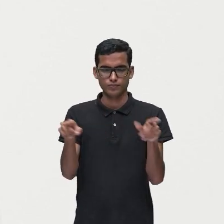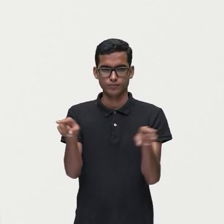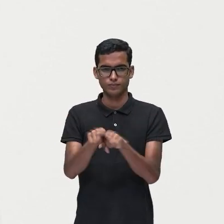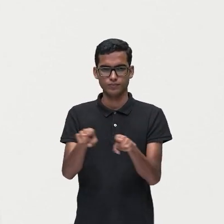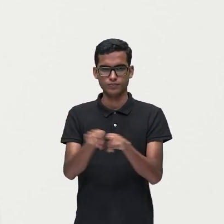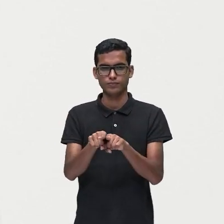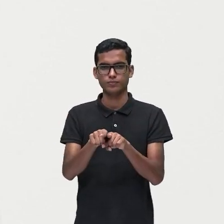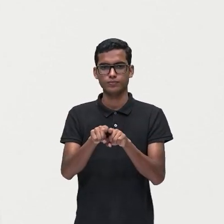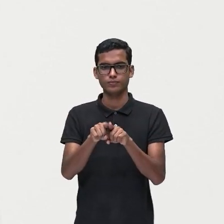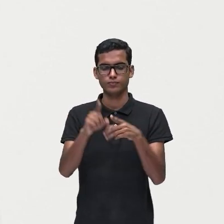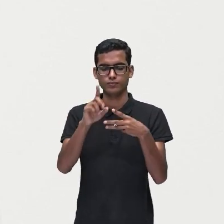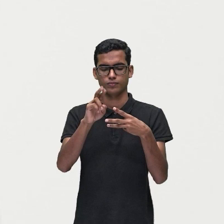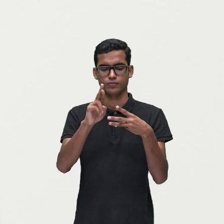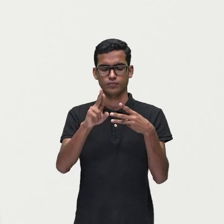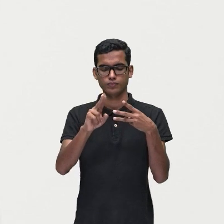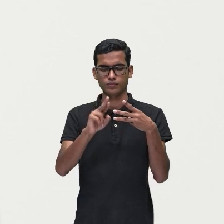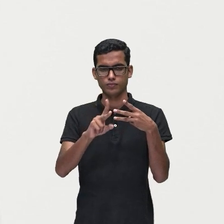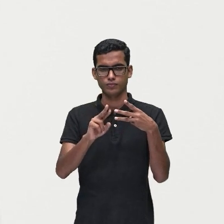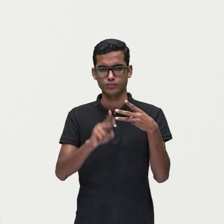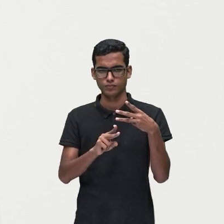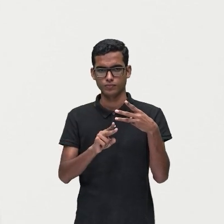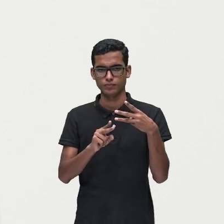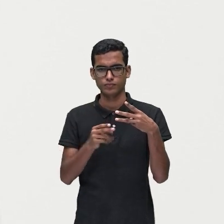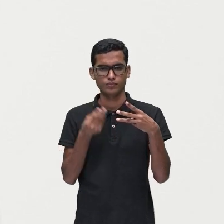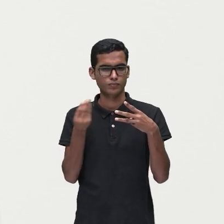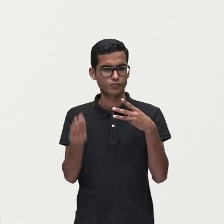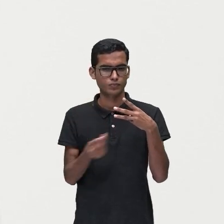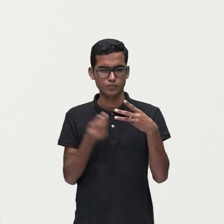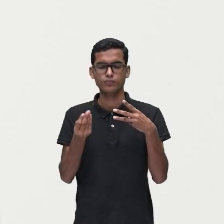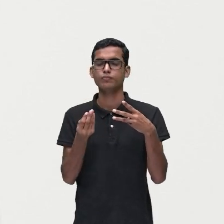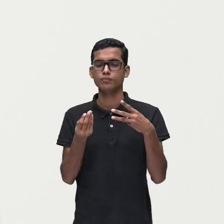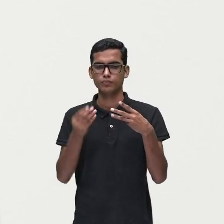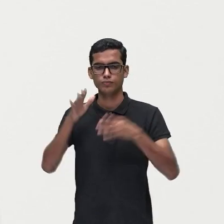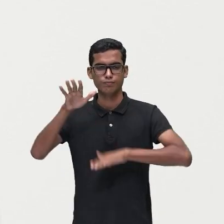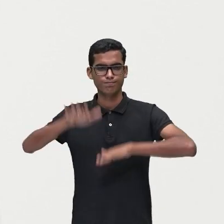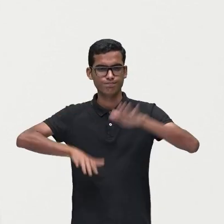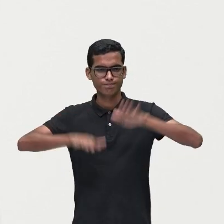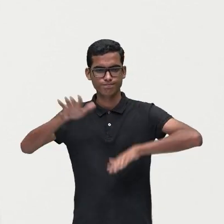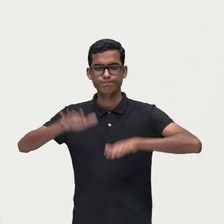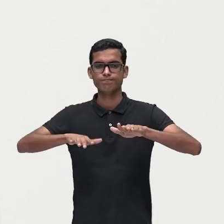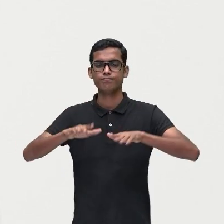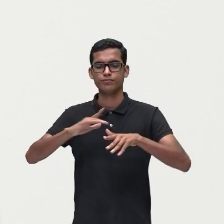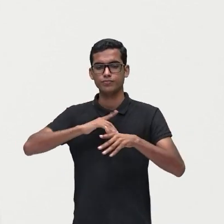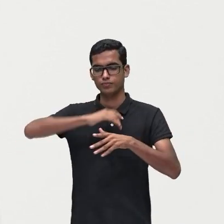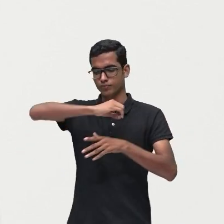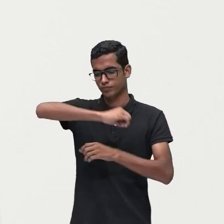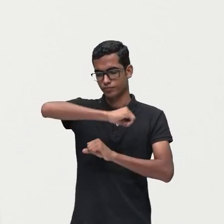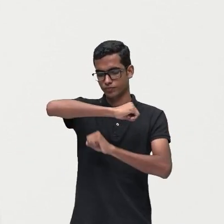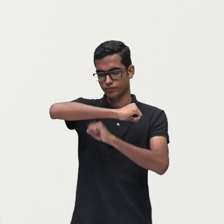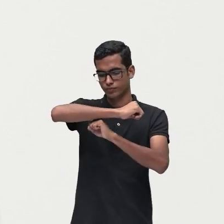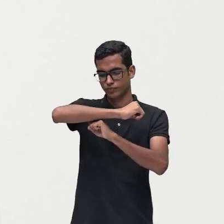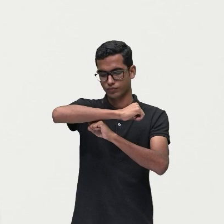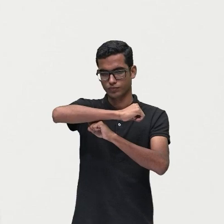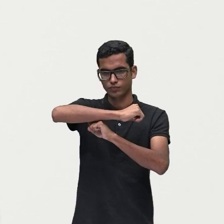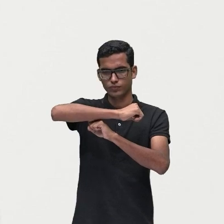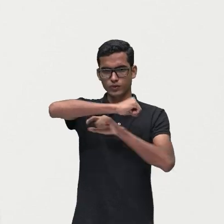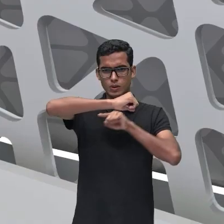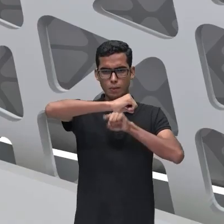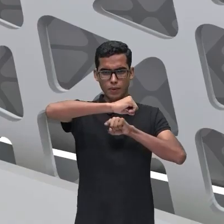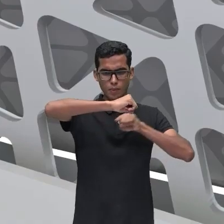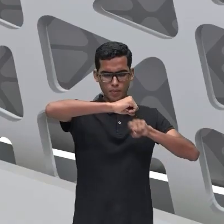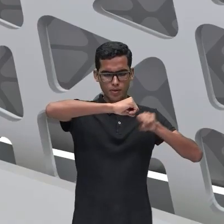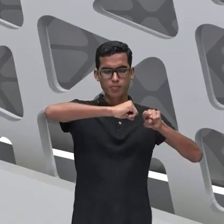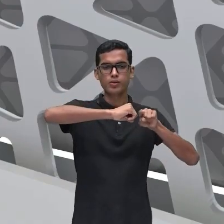têm diferenciação. Elas se diferenciam de acordo com esses pontos e essas forças aplicadas